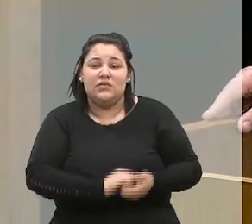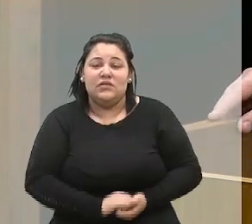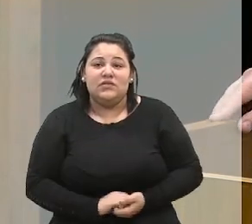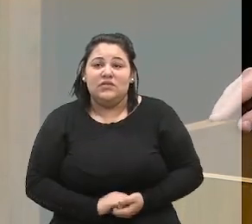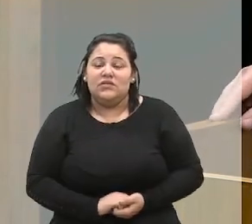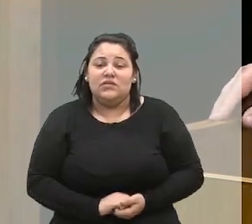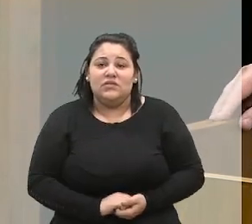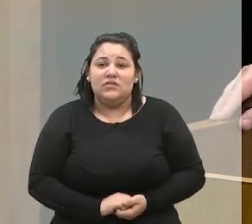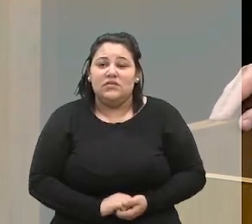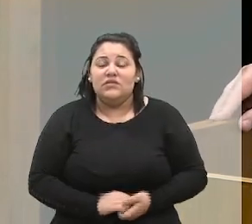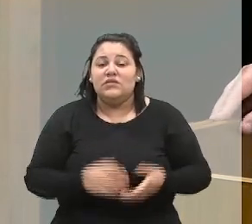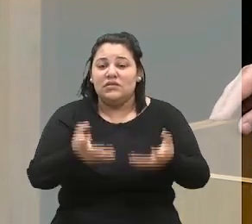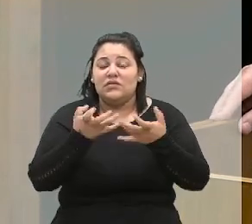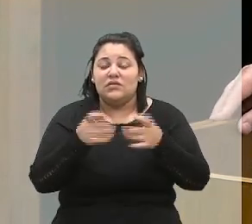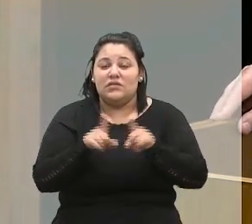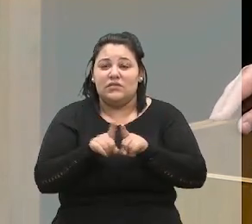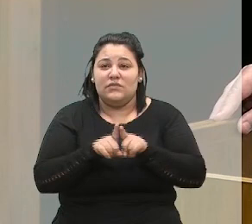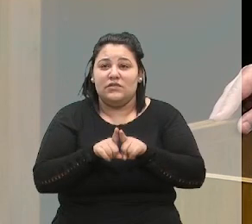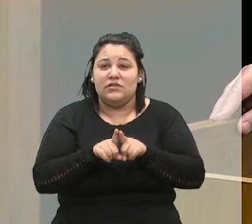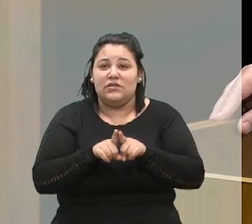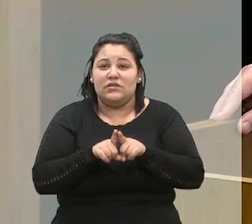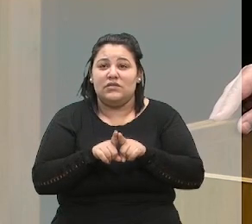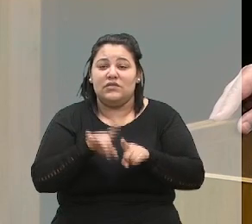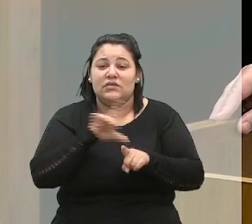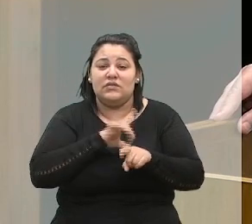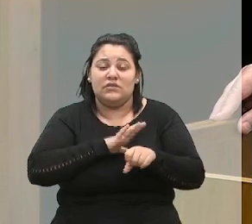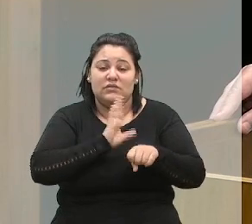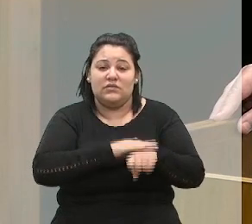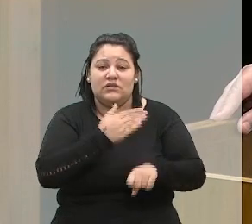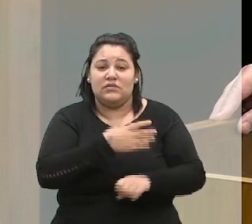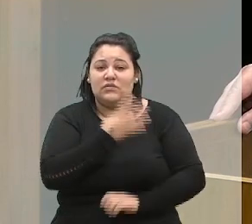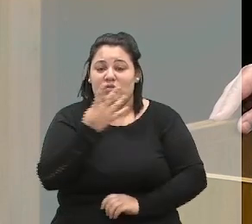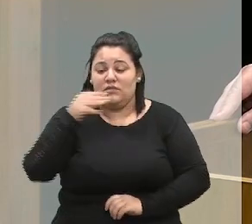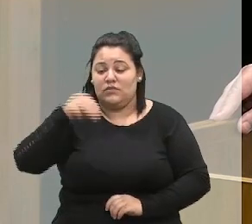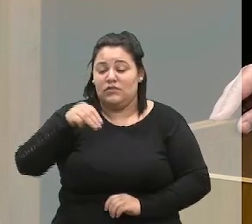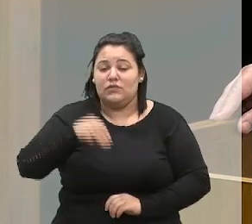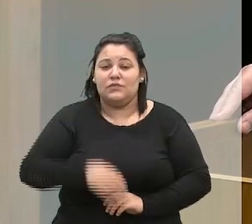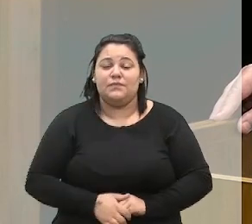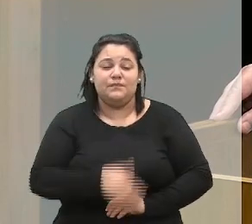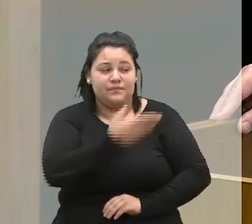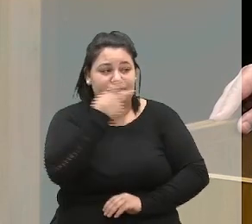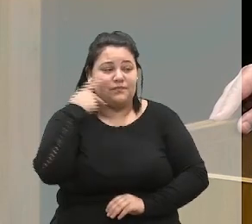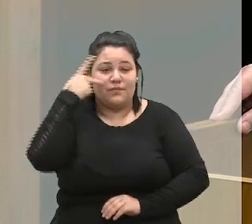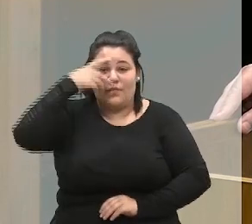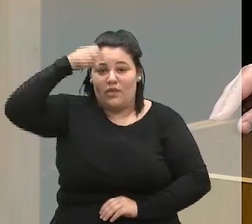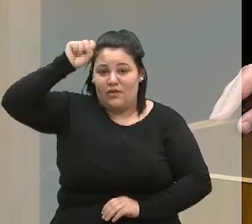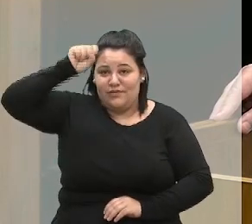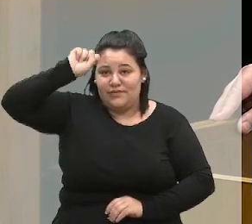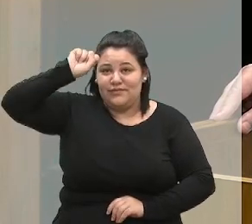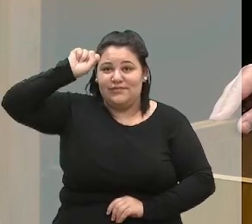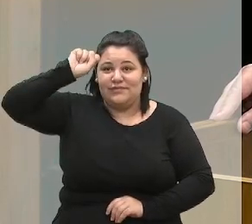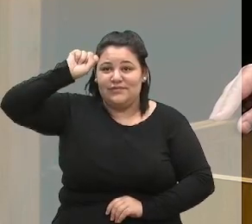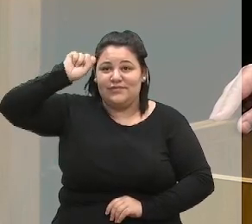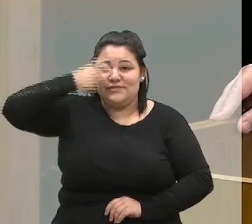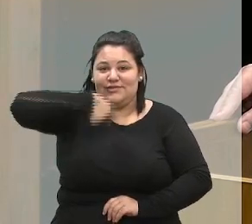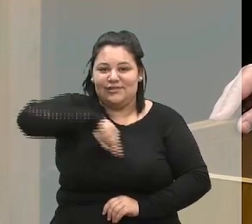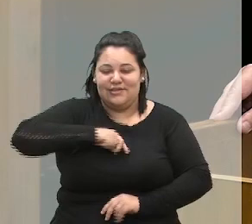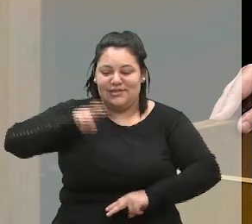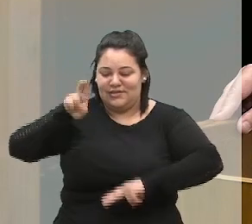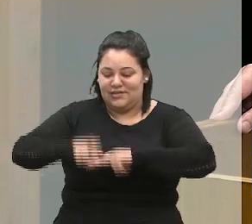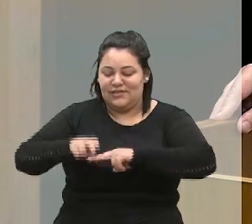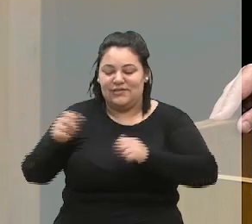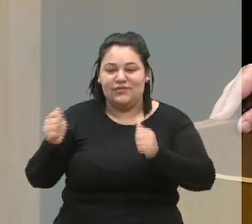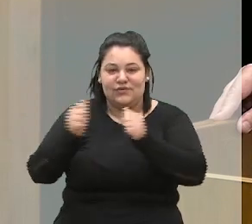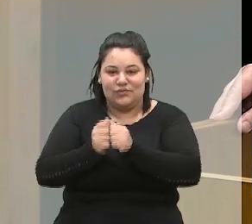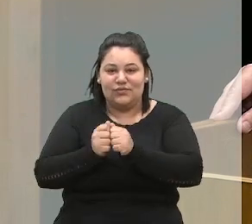E ainda tenho mais 4 minutos, vereador Xuxa, nós que sentamos lado a lado no